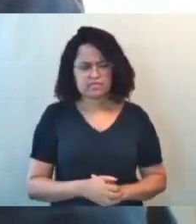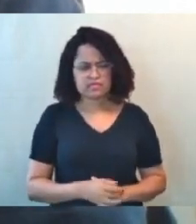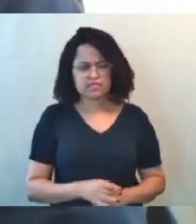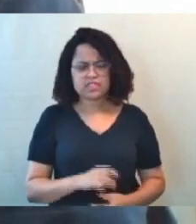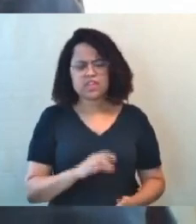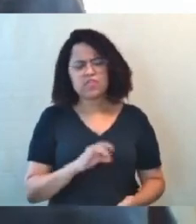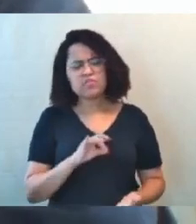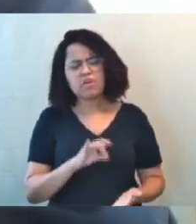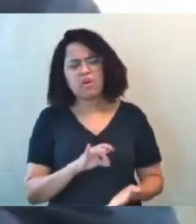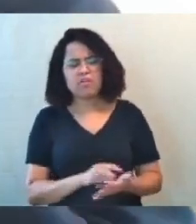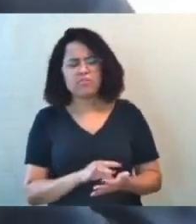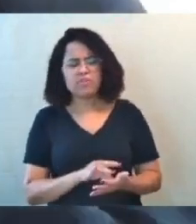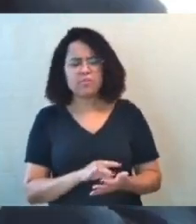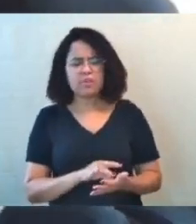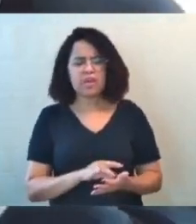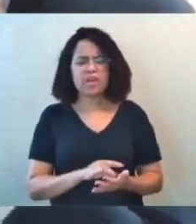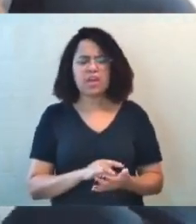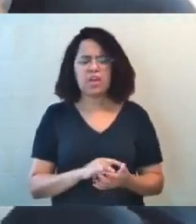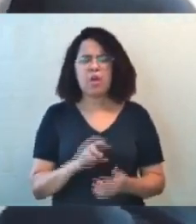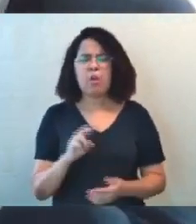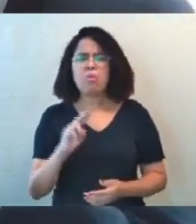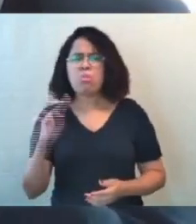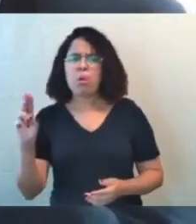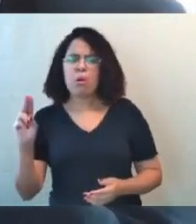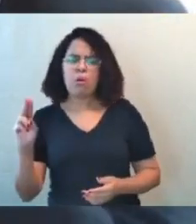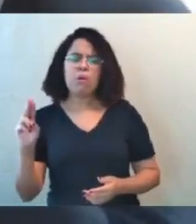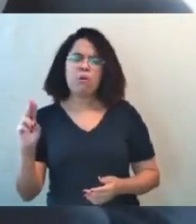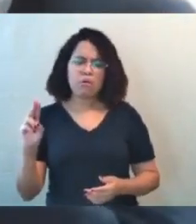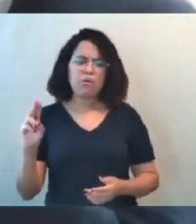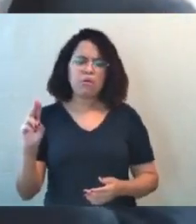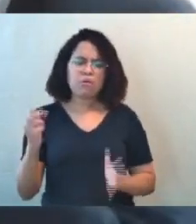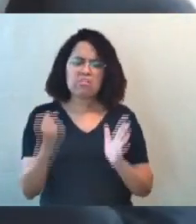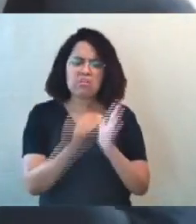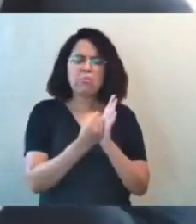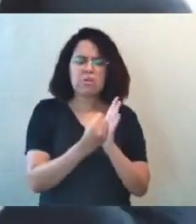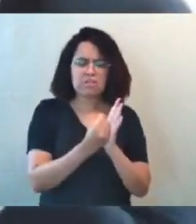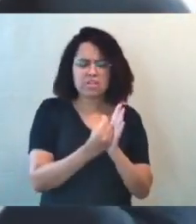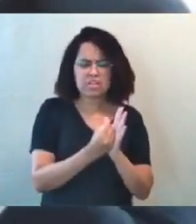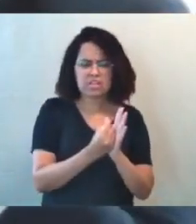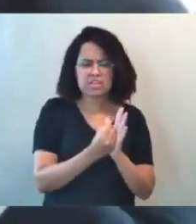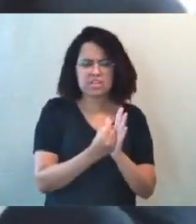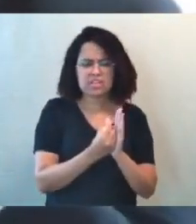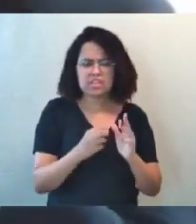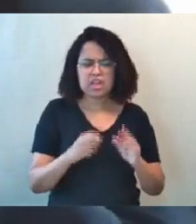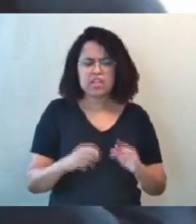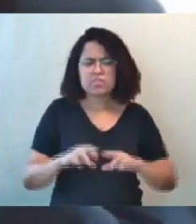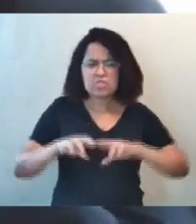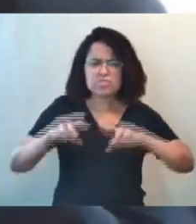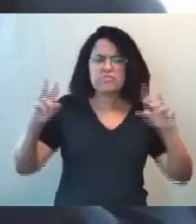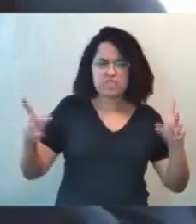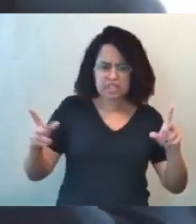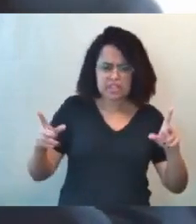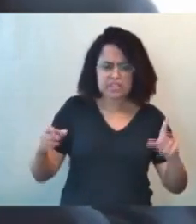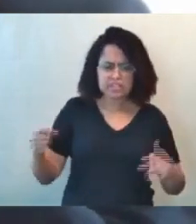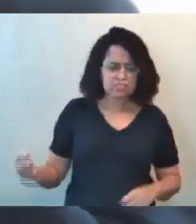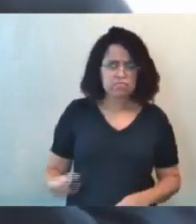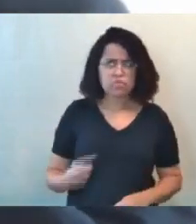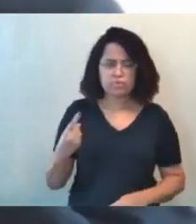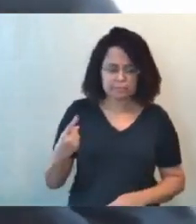do meu. Não. Mas que está dando uma diferença absurda, está. Então, eu vou fazer isso,